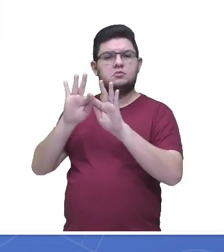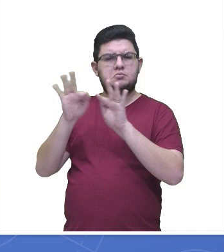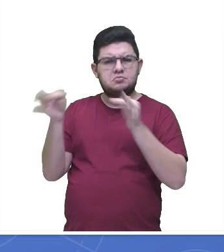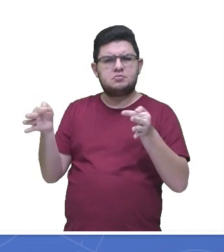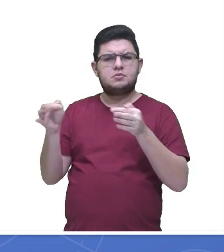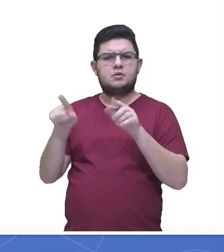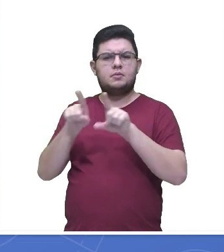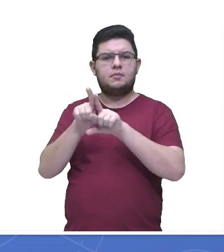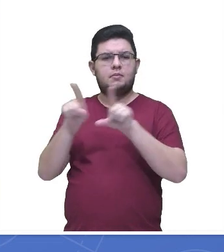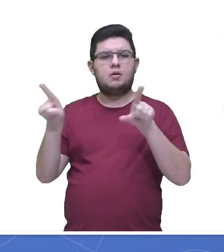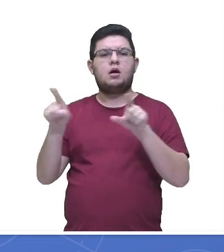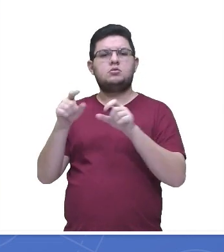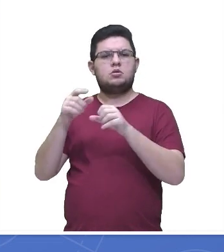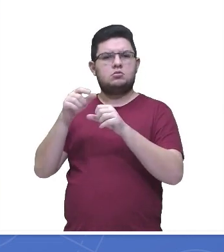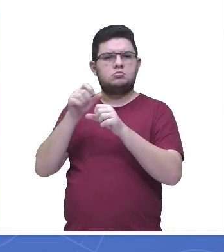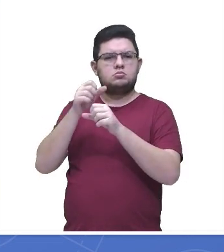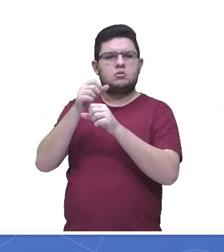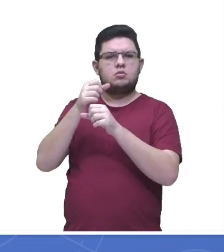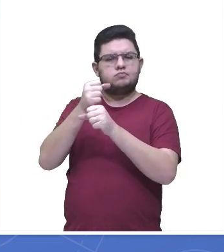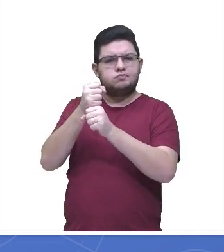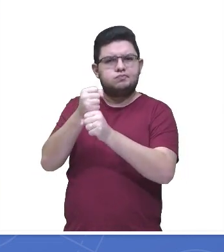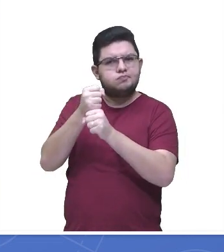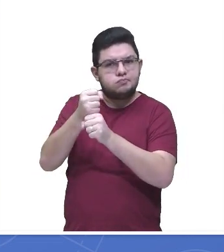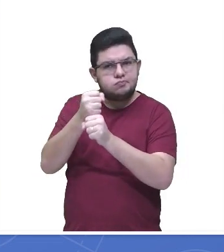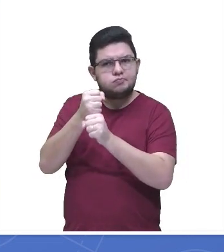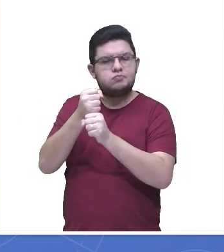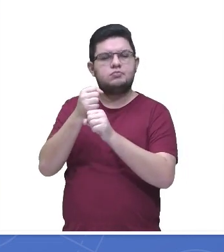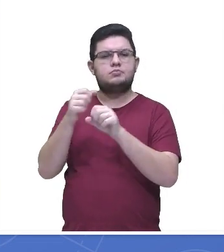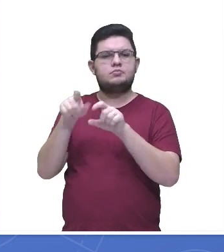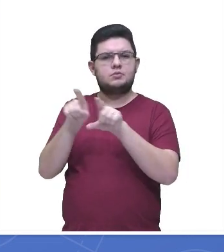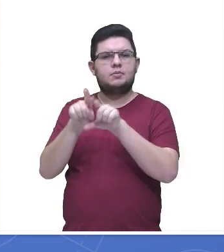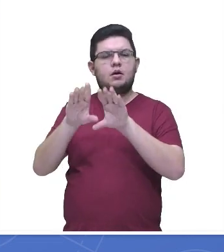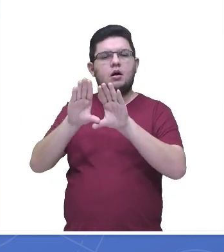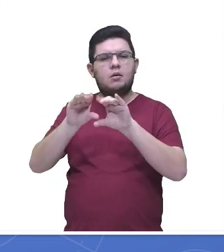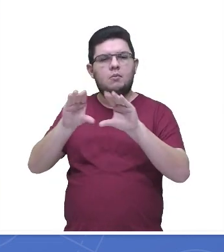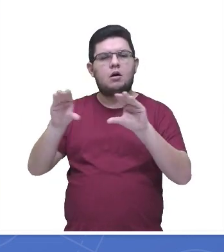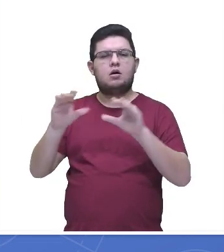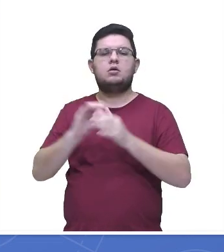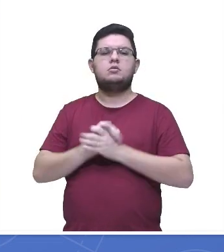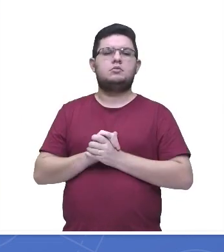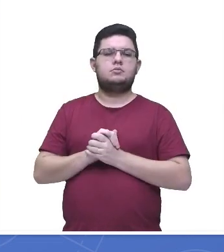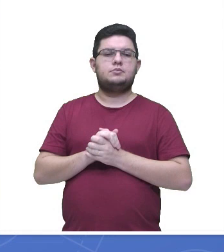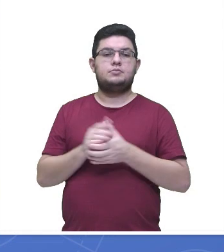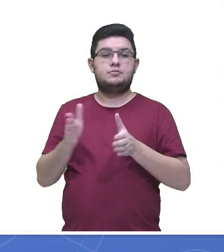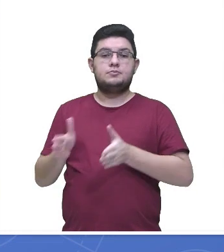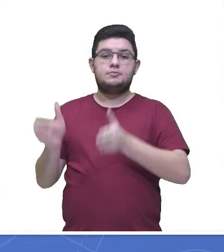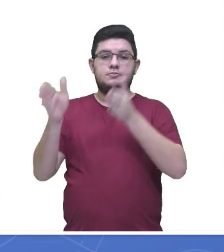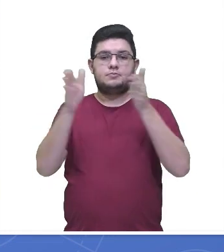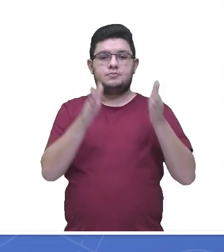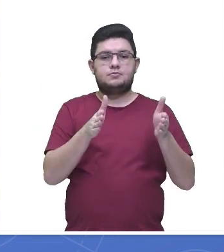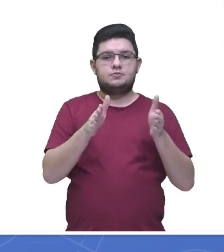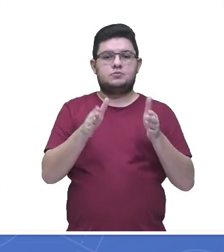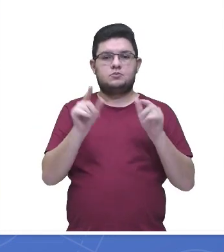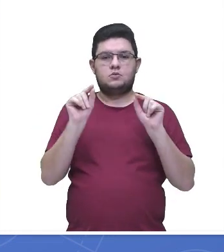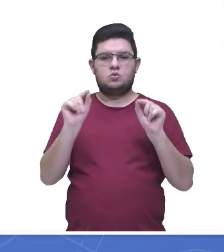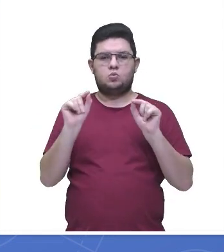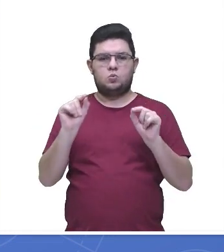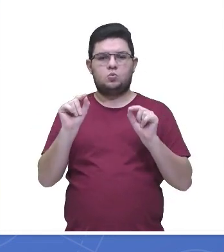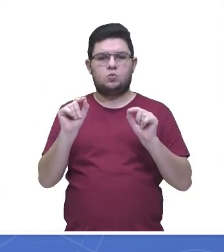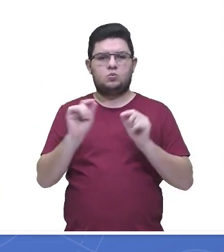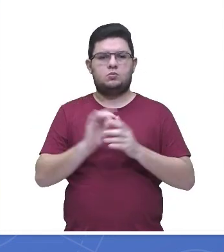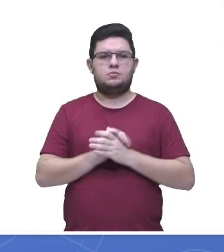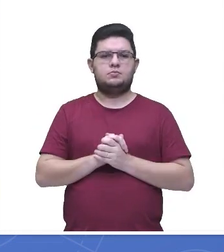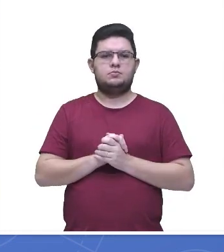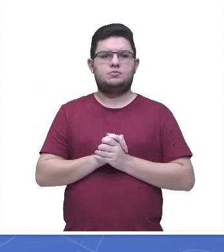muito forte e maciço. Nós vamos para o segundo capitel dessa ordem. Qual é? É o capitel